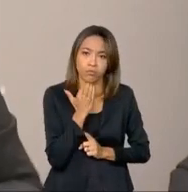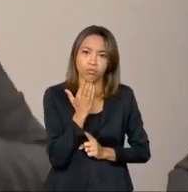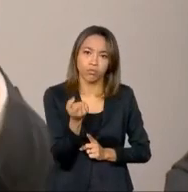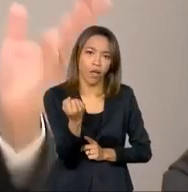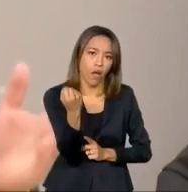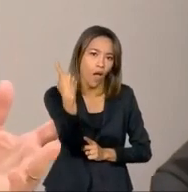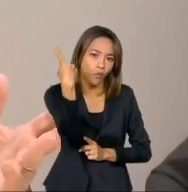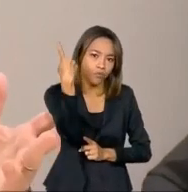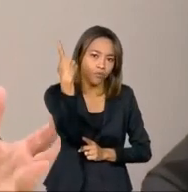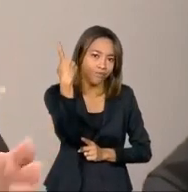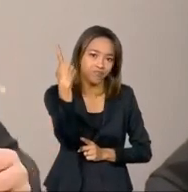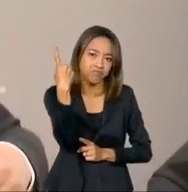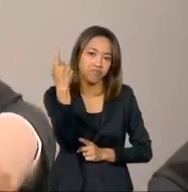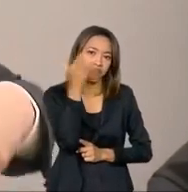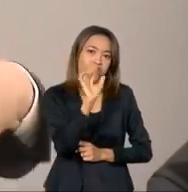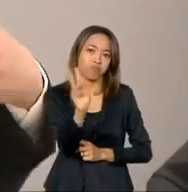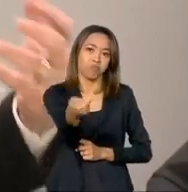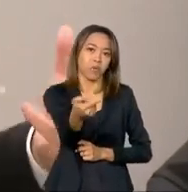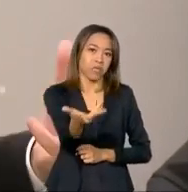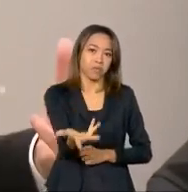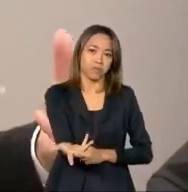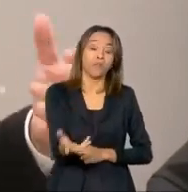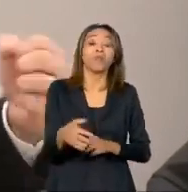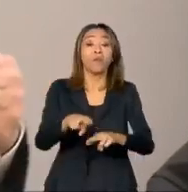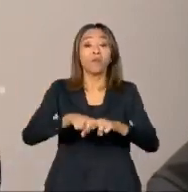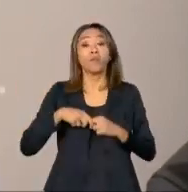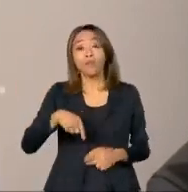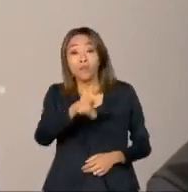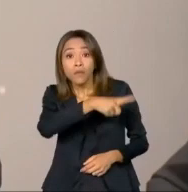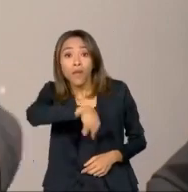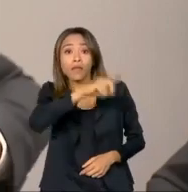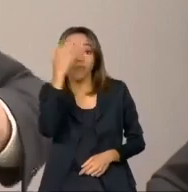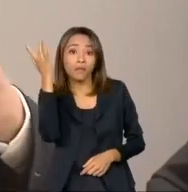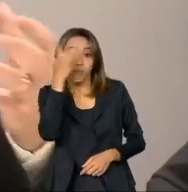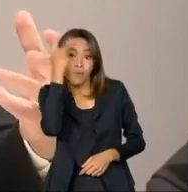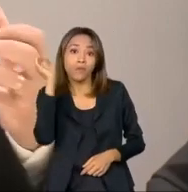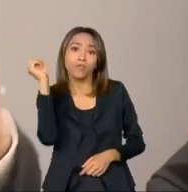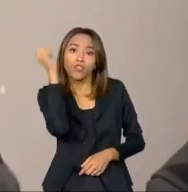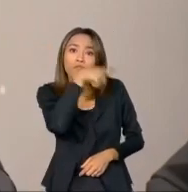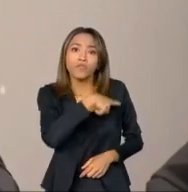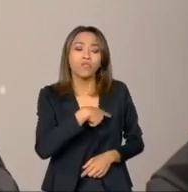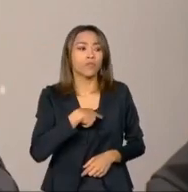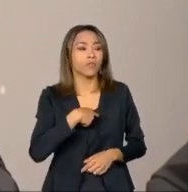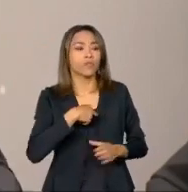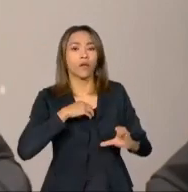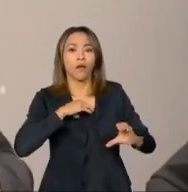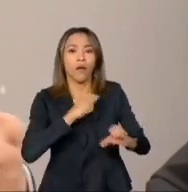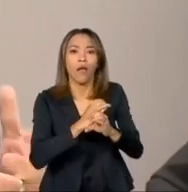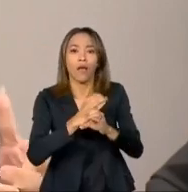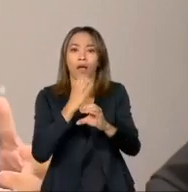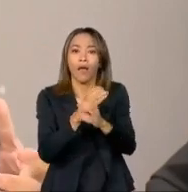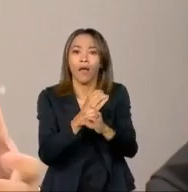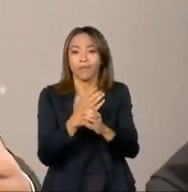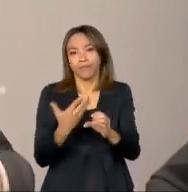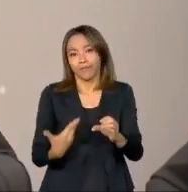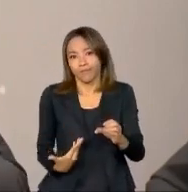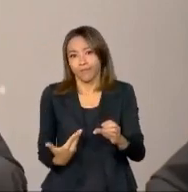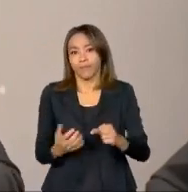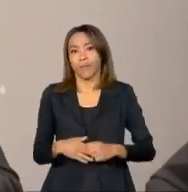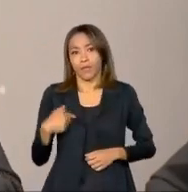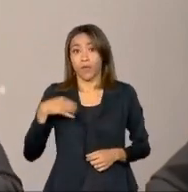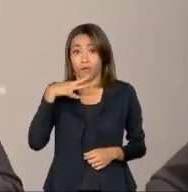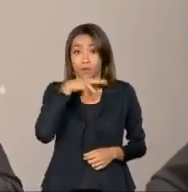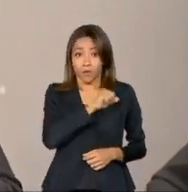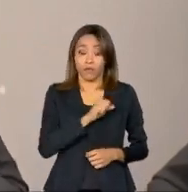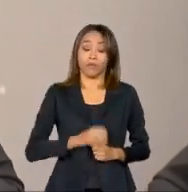raro, é muito raro, né? Então, por isso essas pessoas têm dificuldade na comunicação. Eu acho que